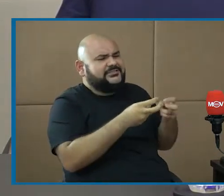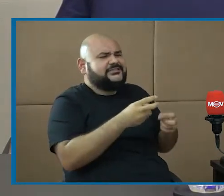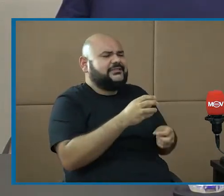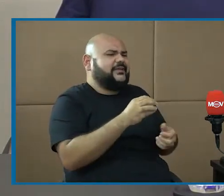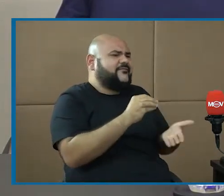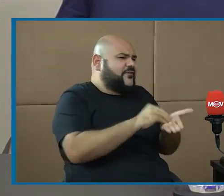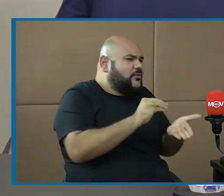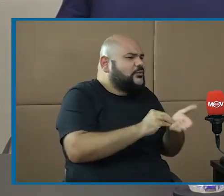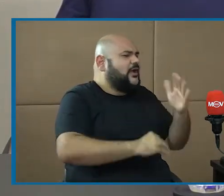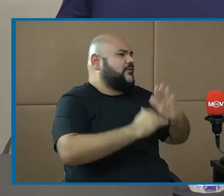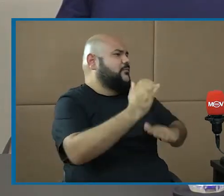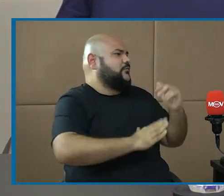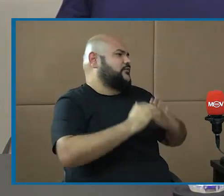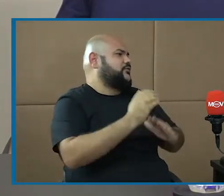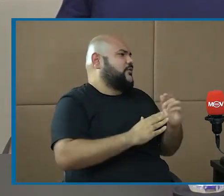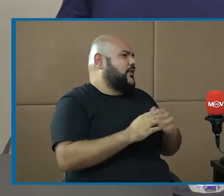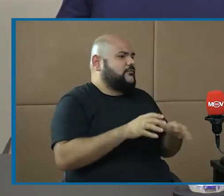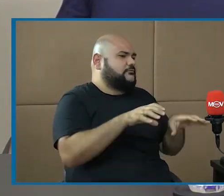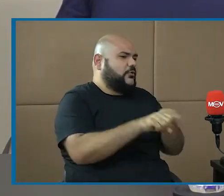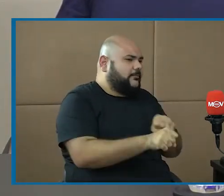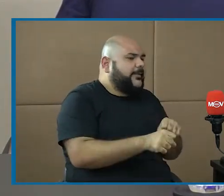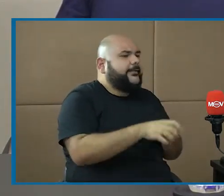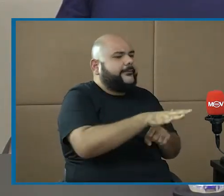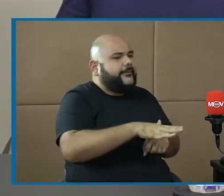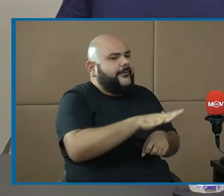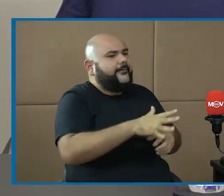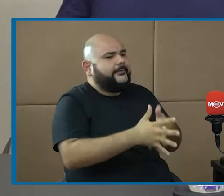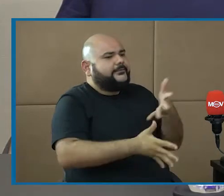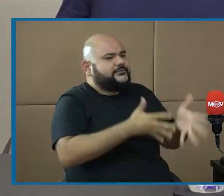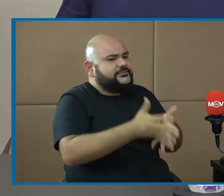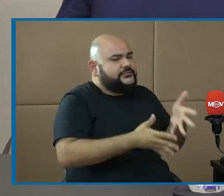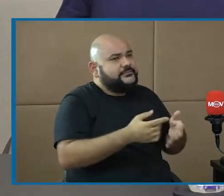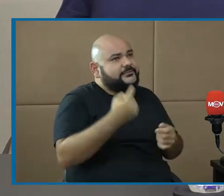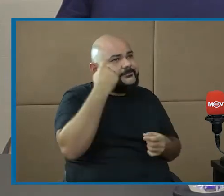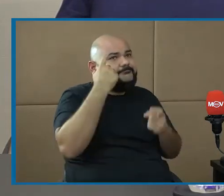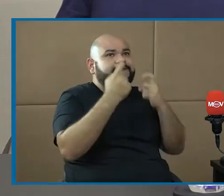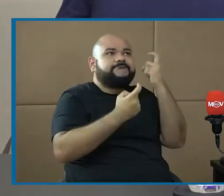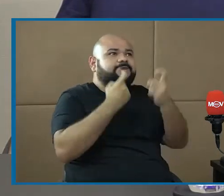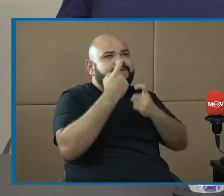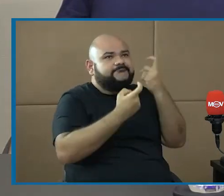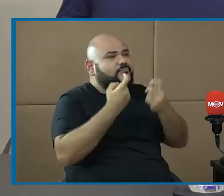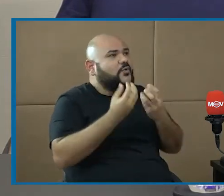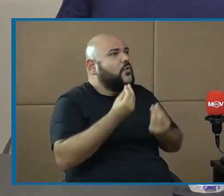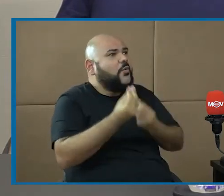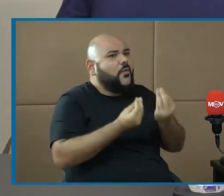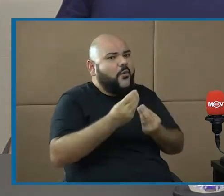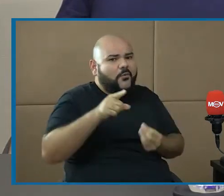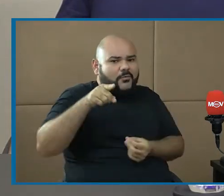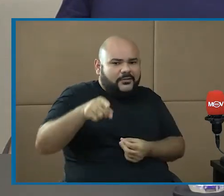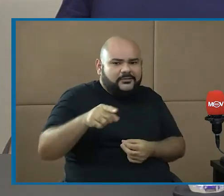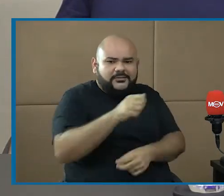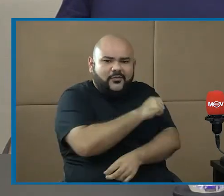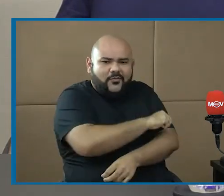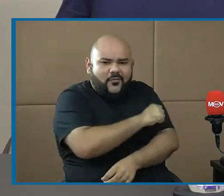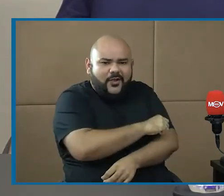das minhas dificuldades na época era como é que eu vou fazer que aquele aluno daquele bairro, que ele sozinho naquele bairro, estude com os outros 3 alunos